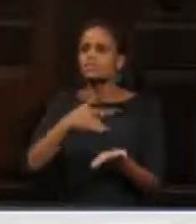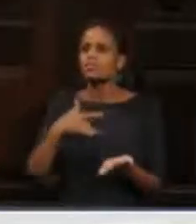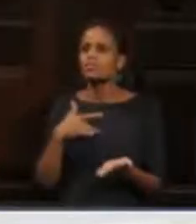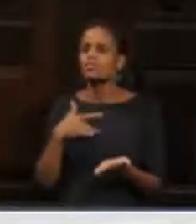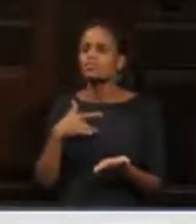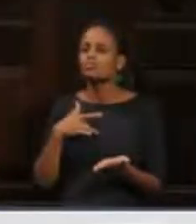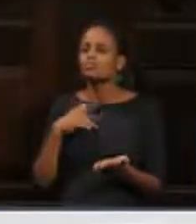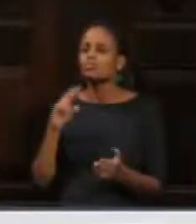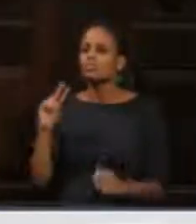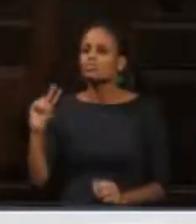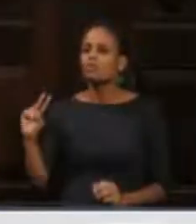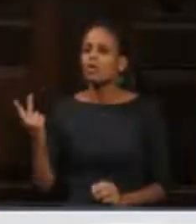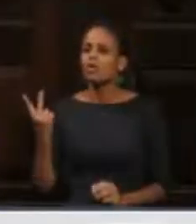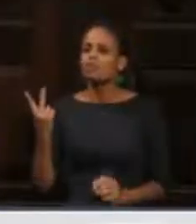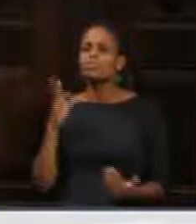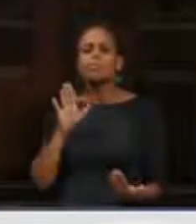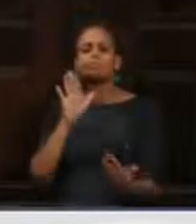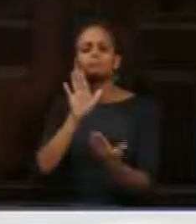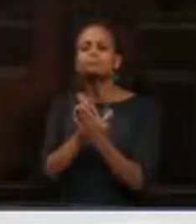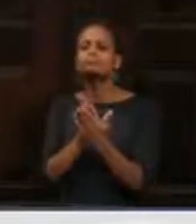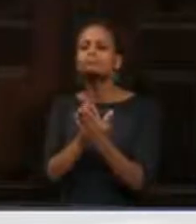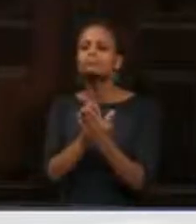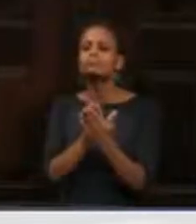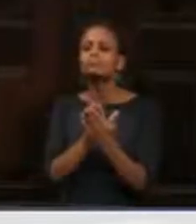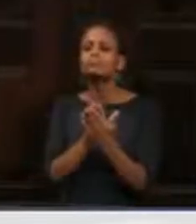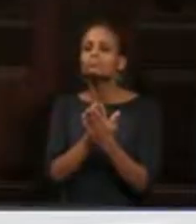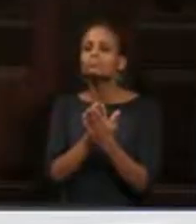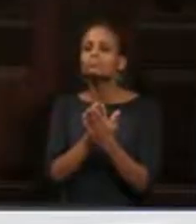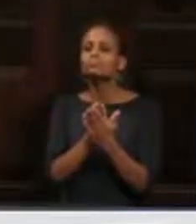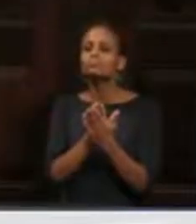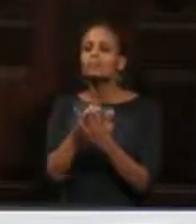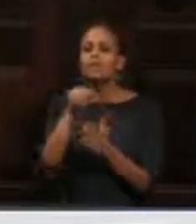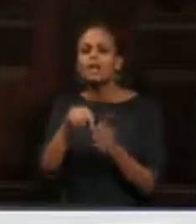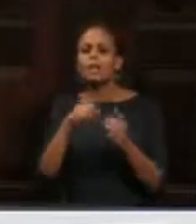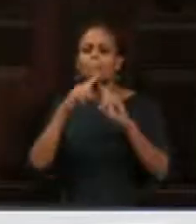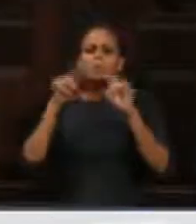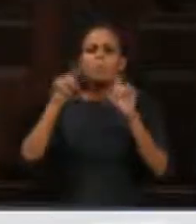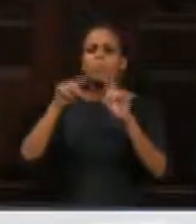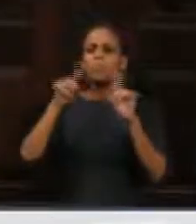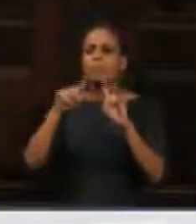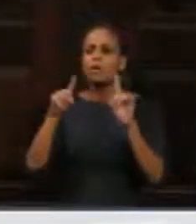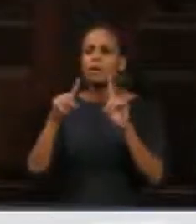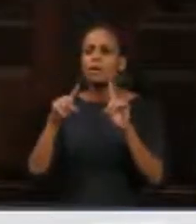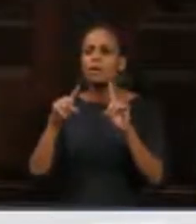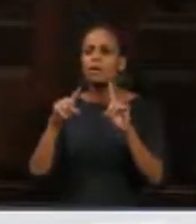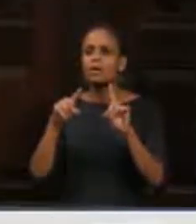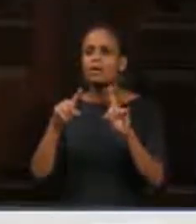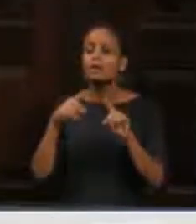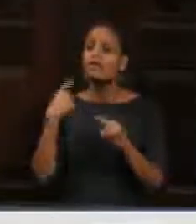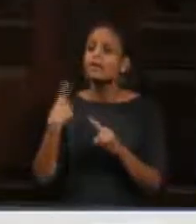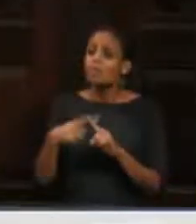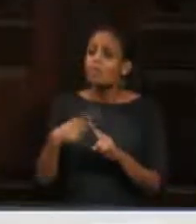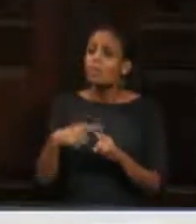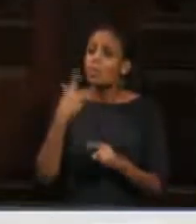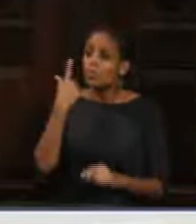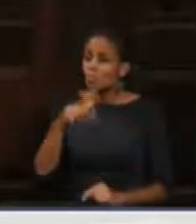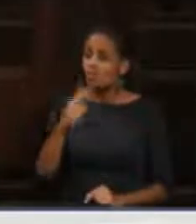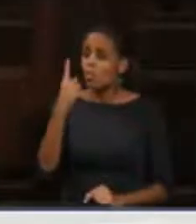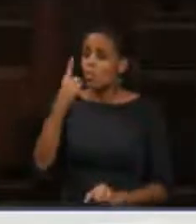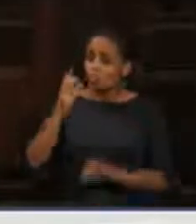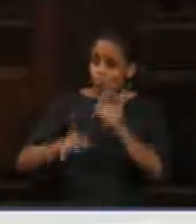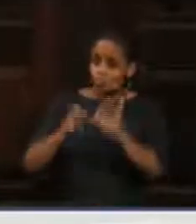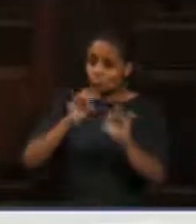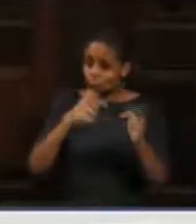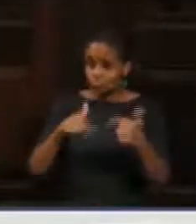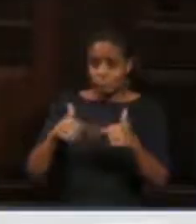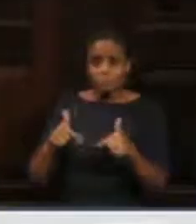me questionar. Fiquei feliz, porque foi com essa denúncia que eu consegui fazer os três trabalhar de uma vez só e